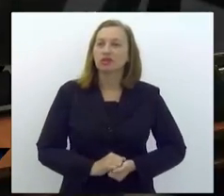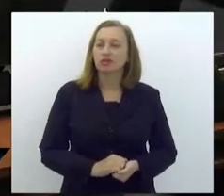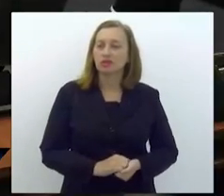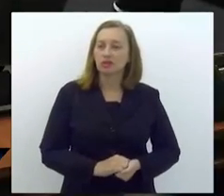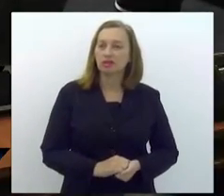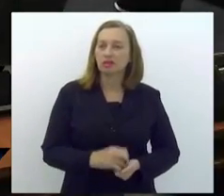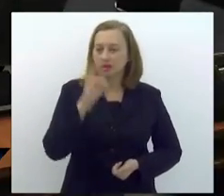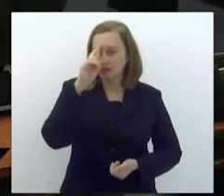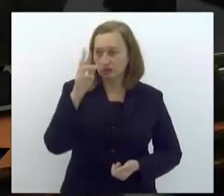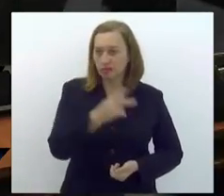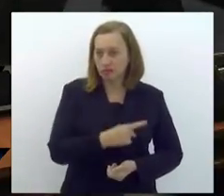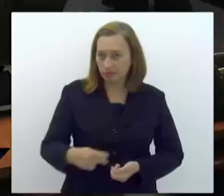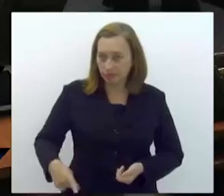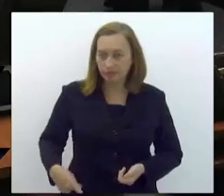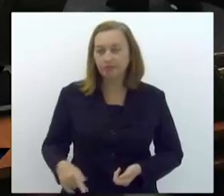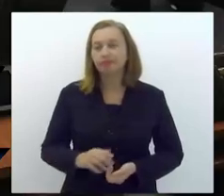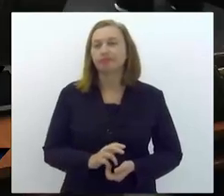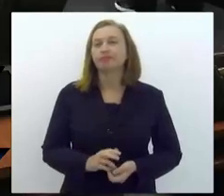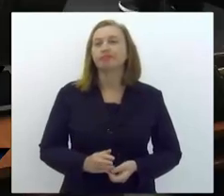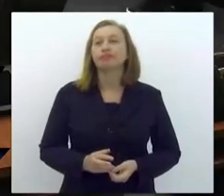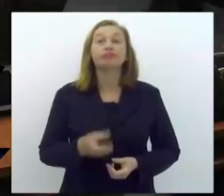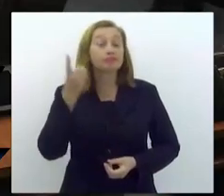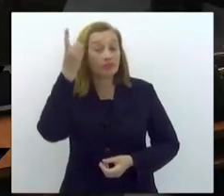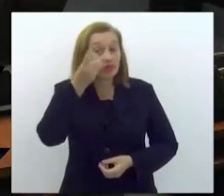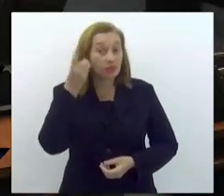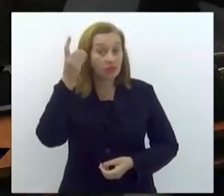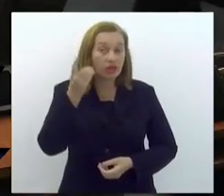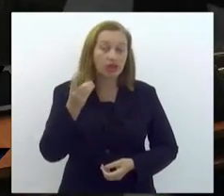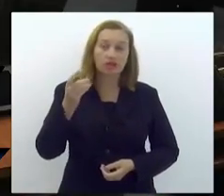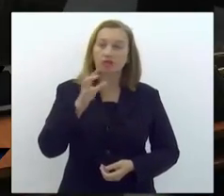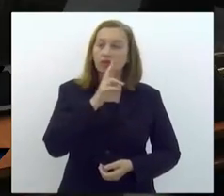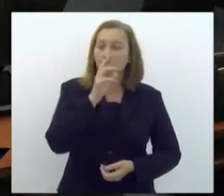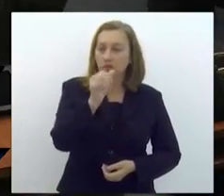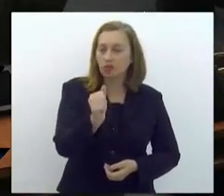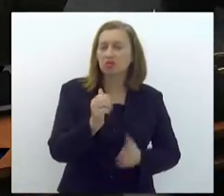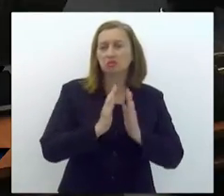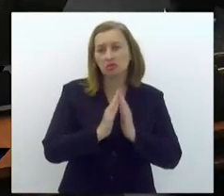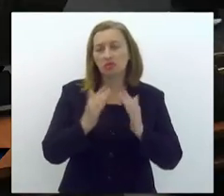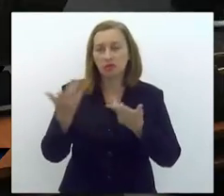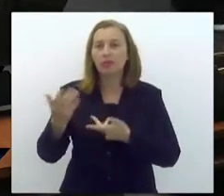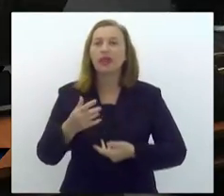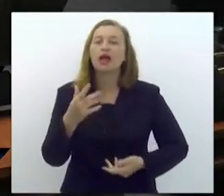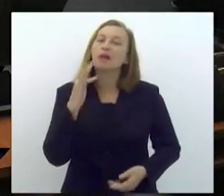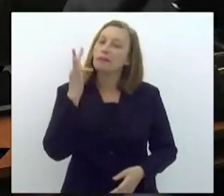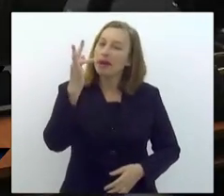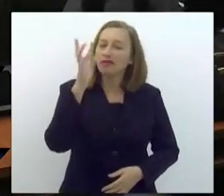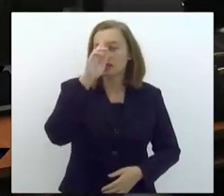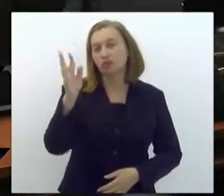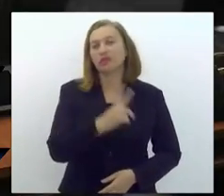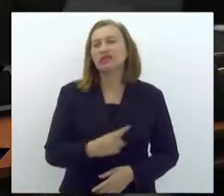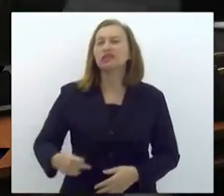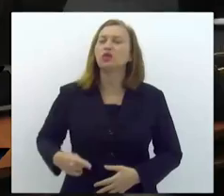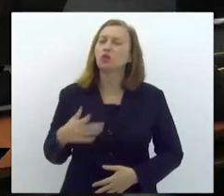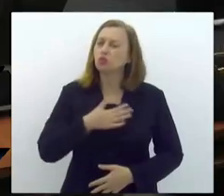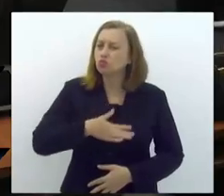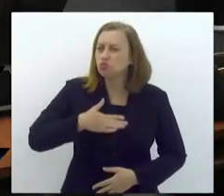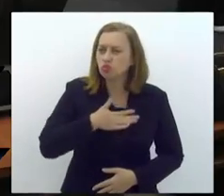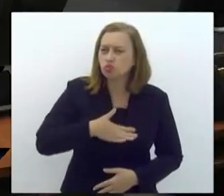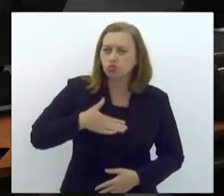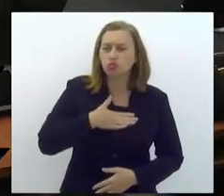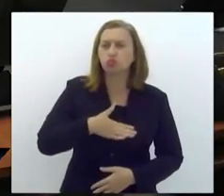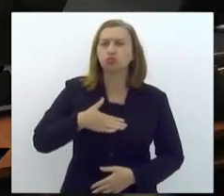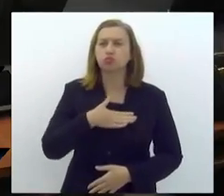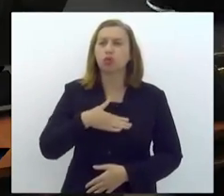senhor presidente Deputado Amorim por favor senhor presidente eu serei muito breve eu gostaria de